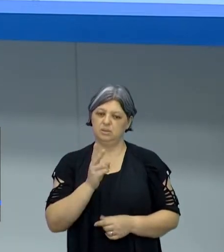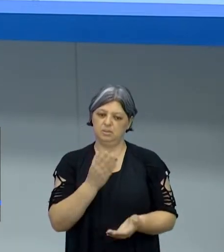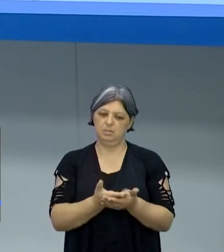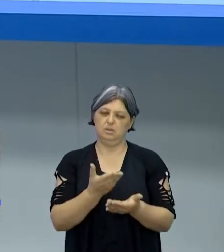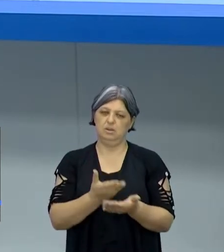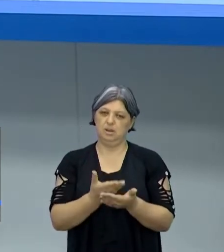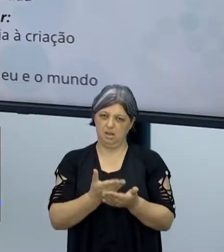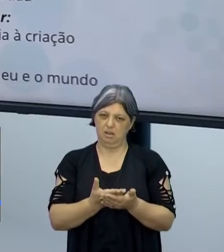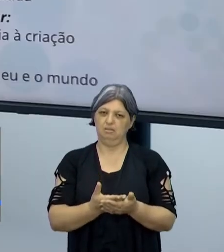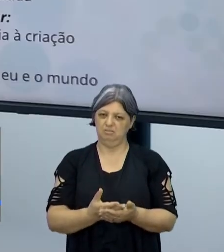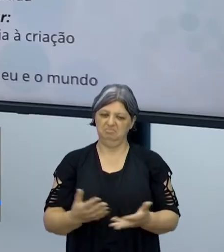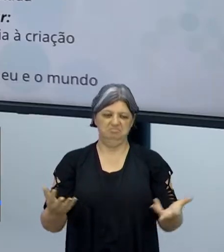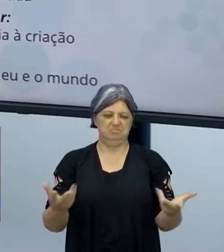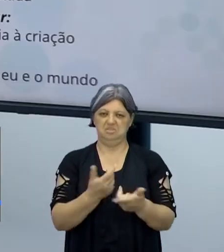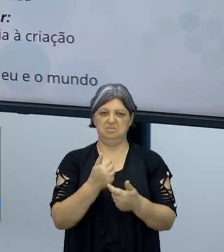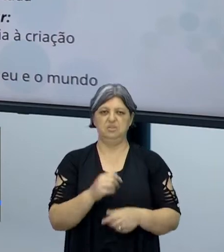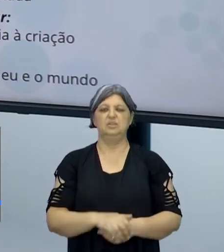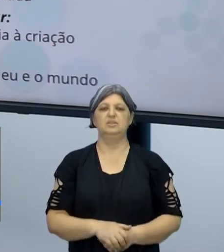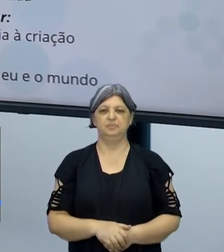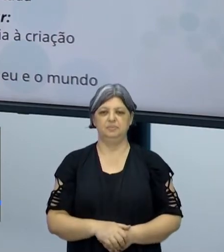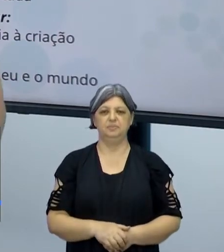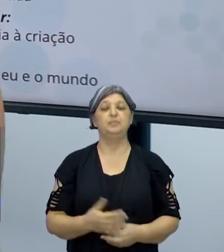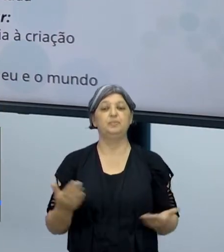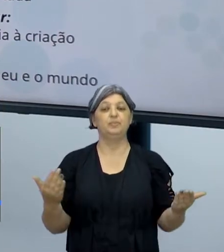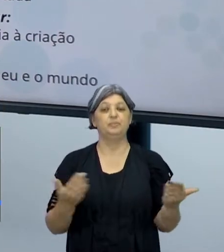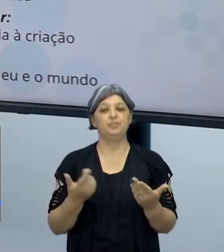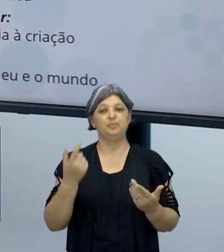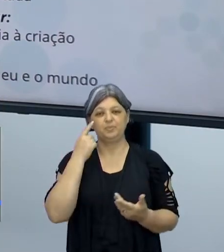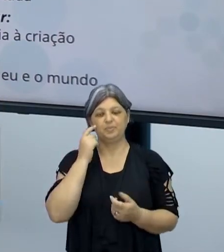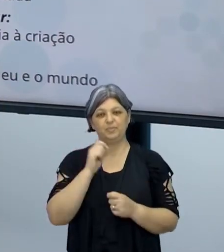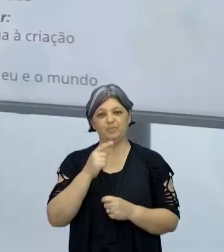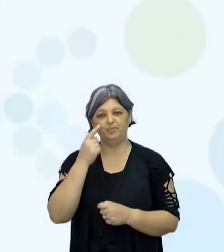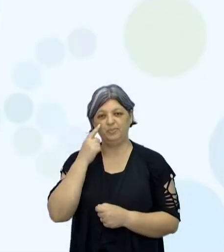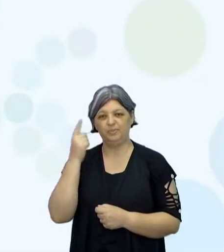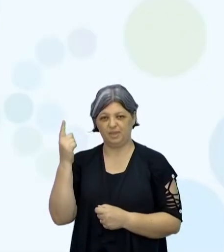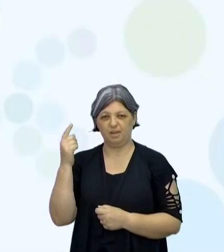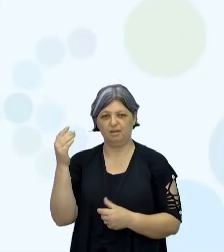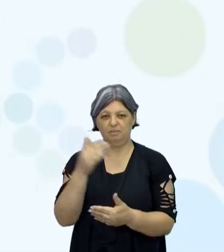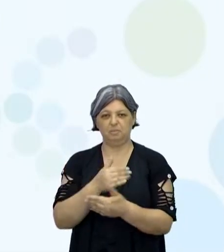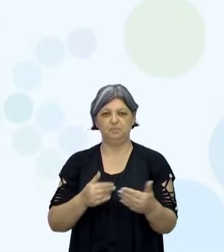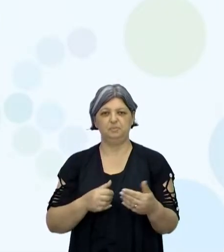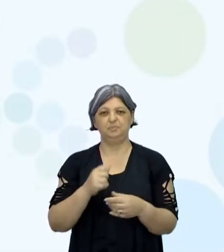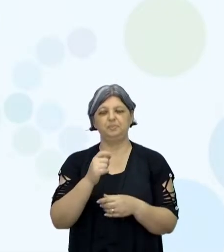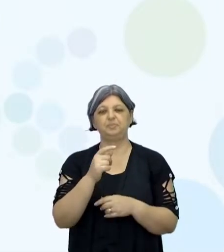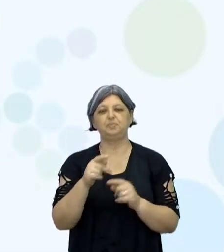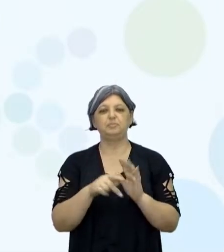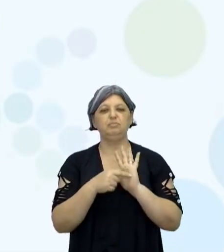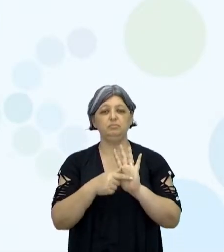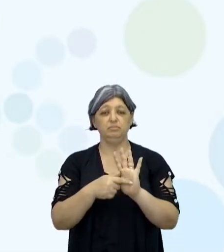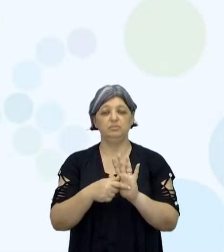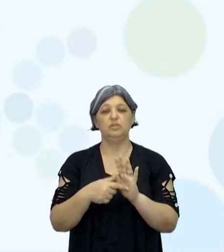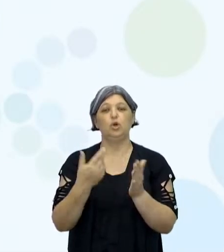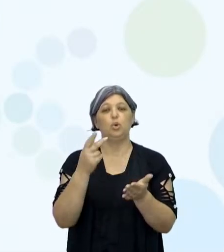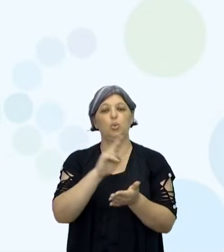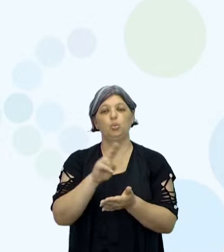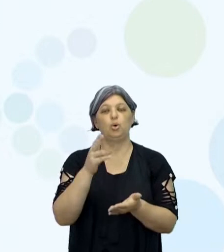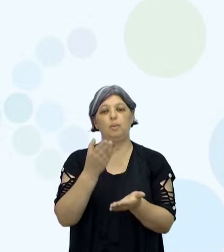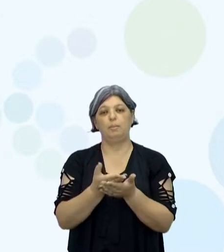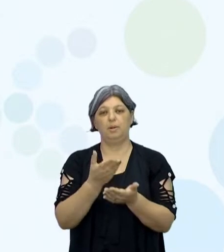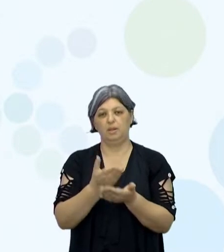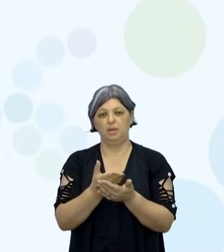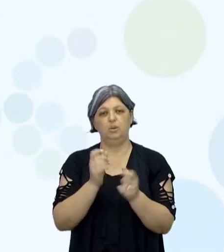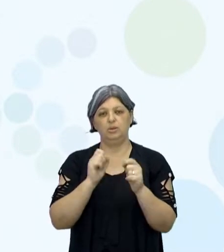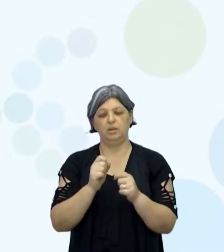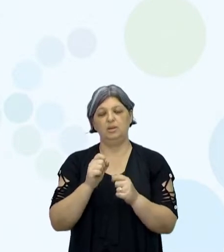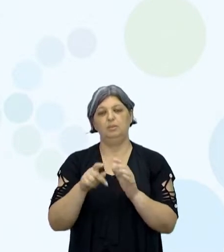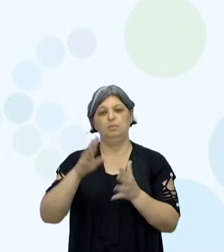estão demais. É isso aí. Eu vou pedir para a produção colocar na tela para vocês aí o nosso PPT mostrando o nome da aula, que se chama O